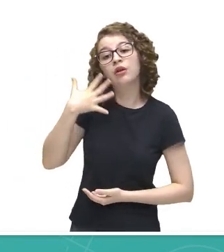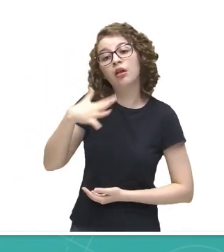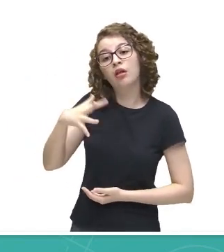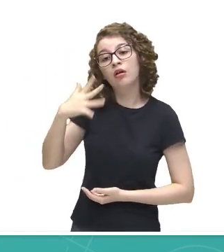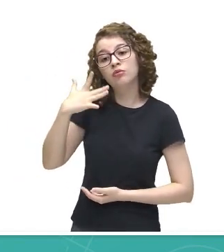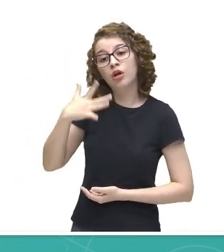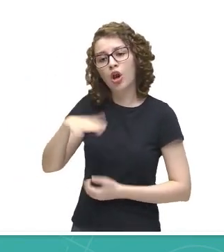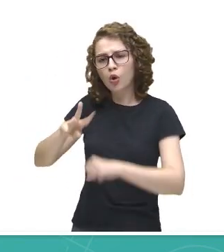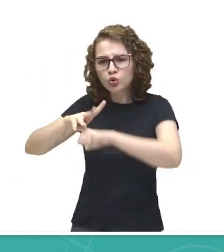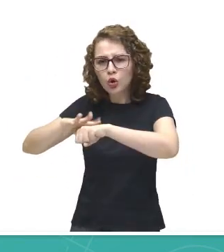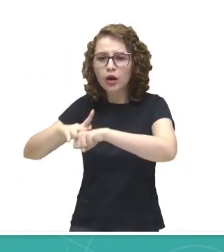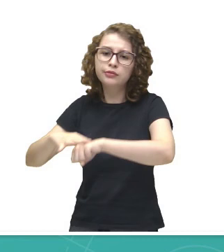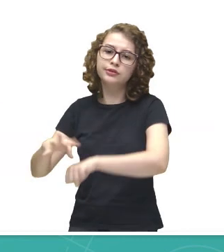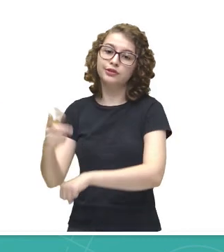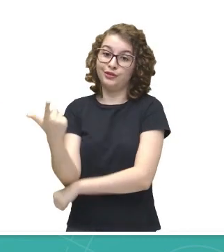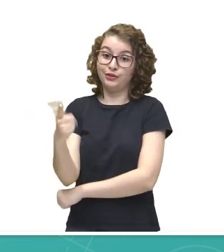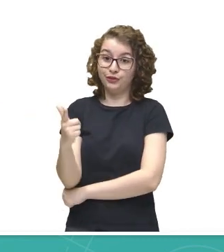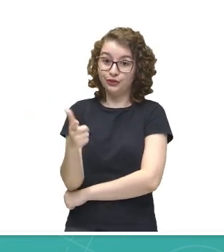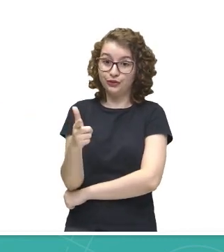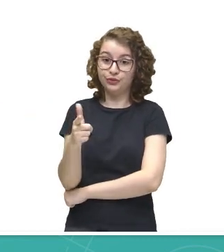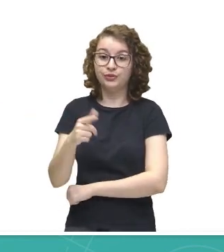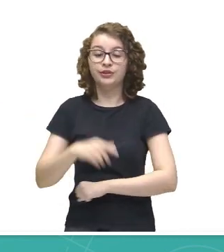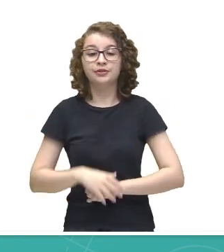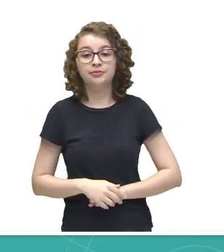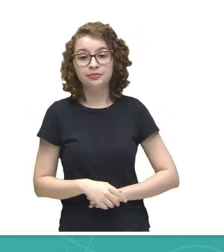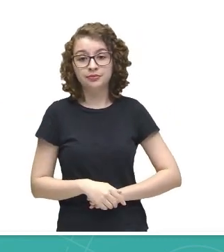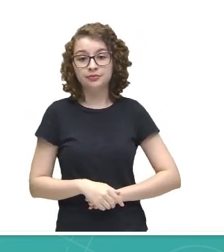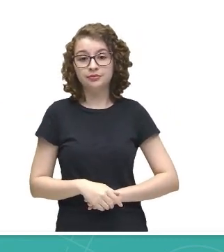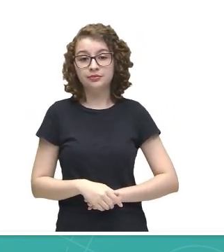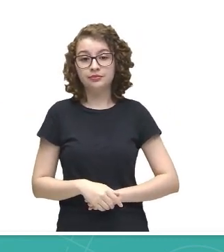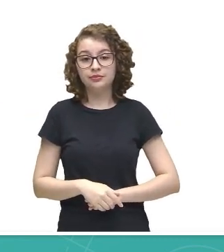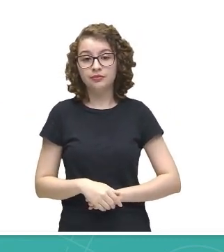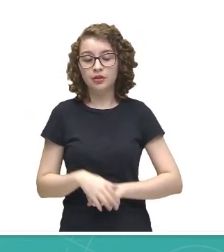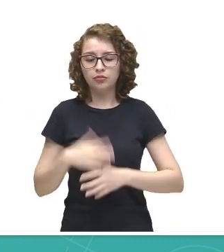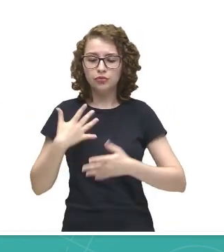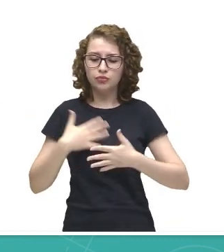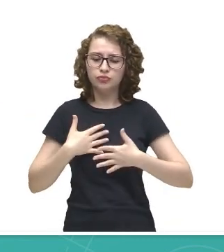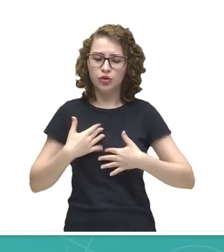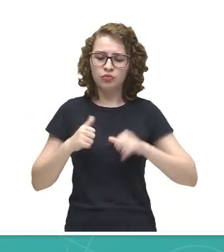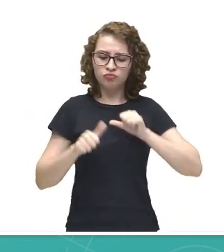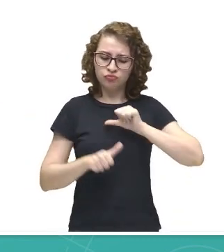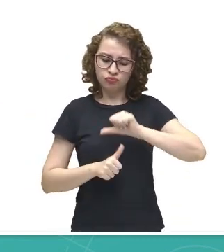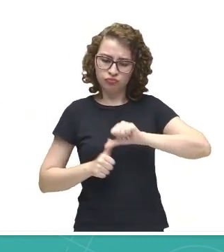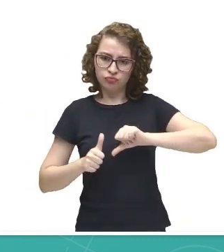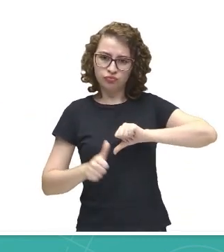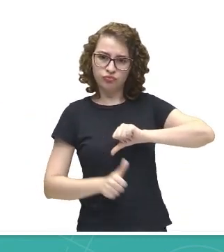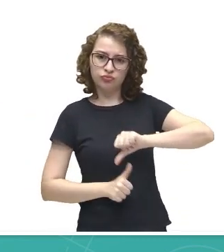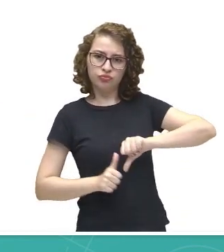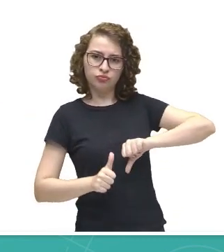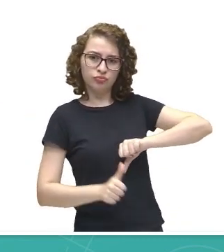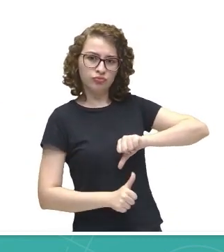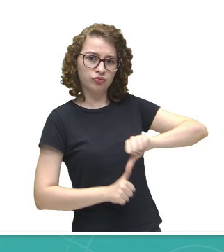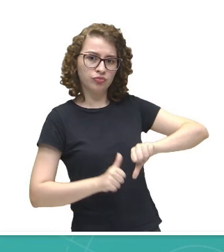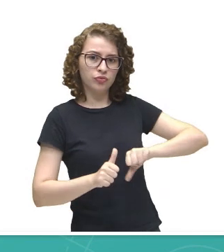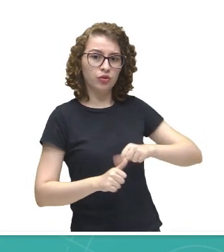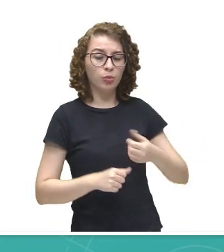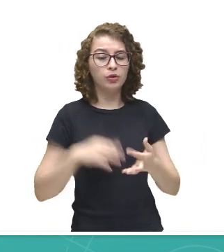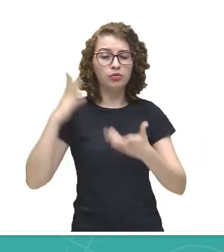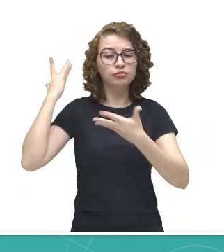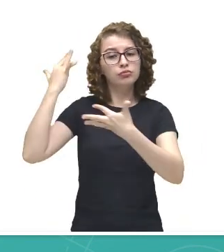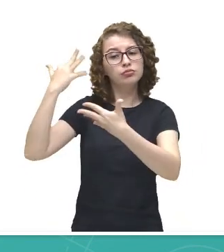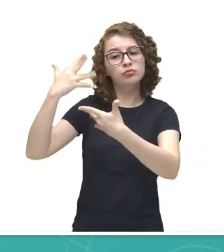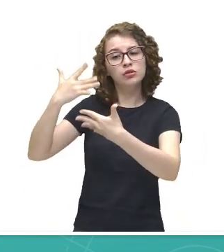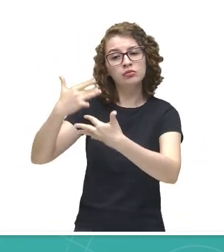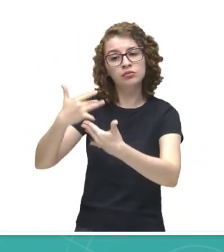nenhuma manifestação doentia, ou seja, acontece todas essas alterações decorrentes desse